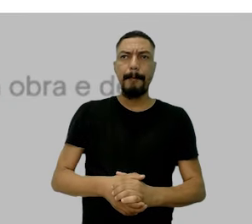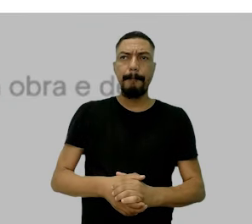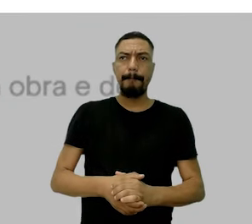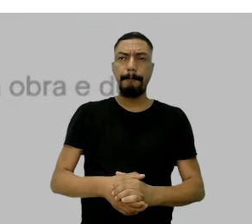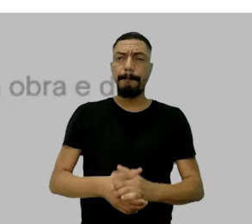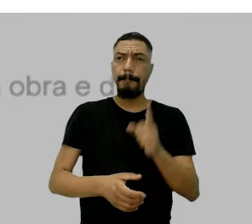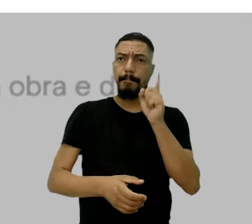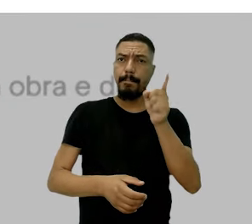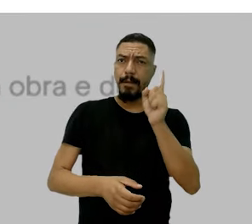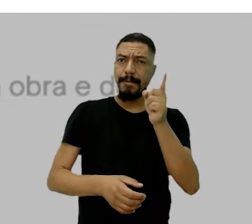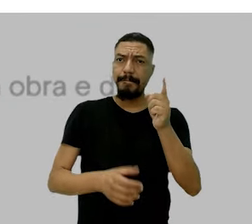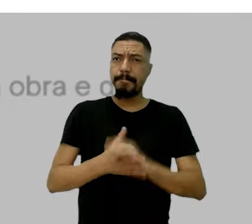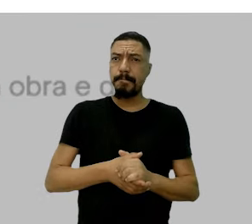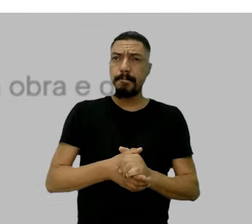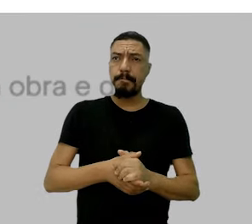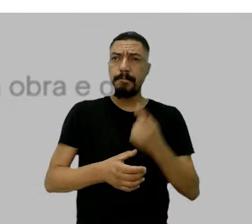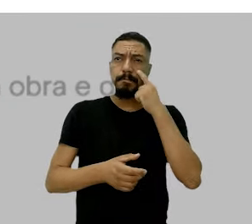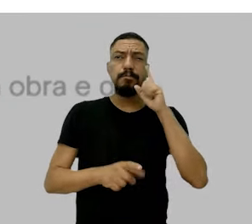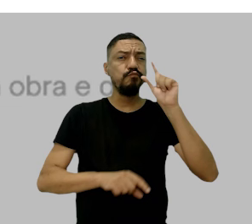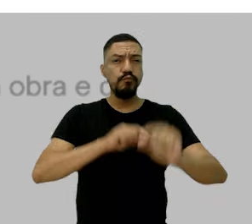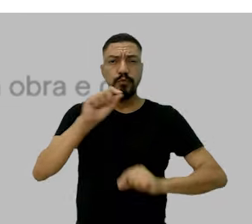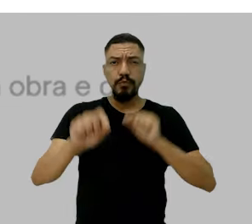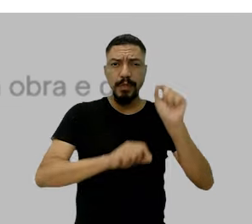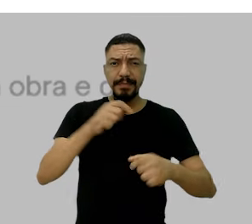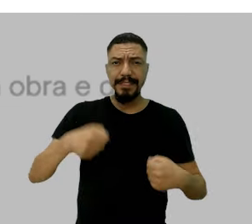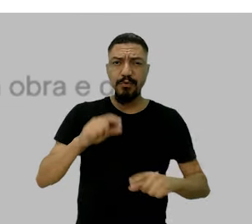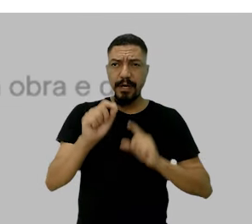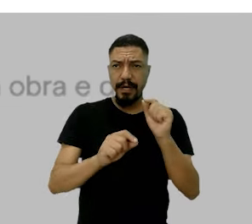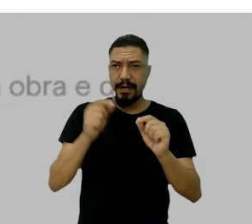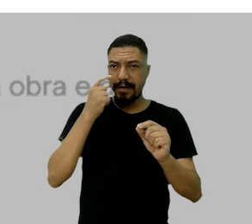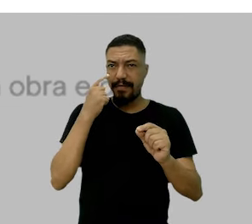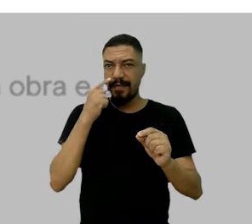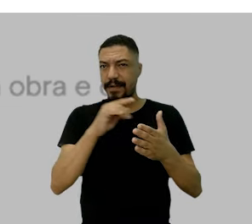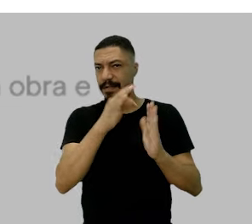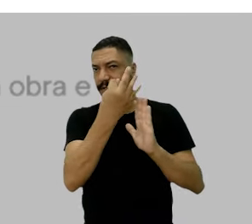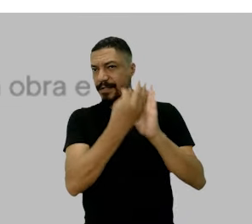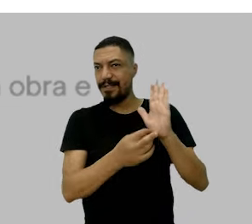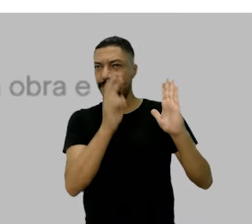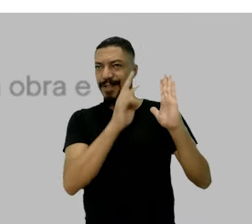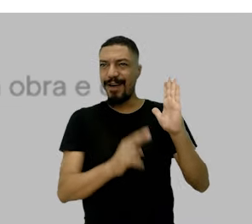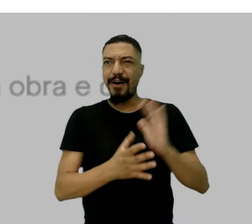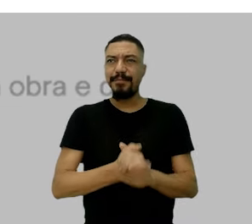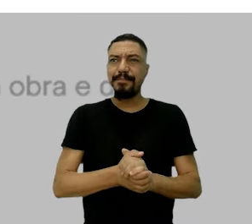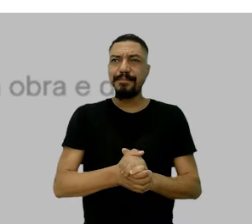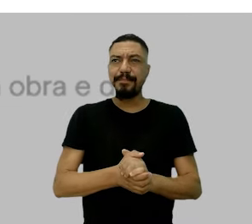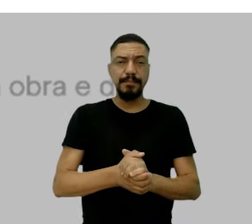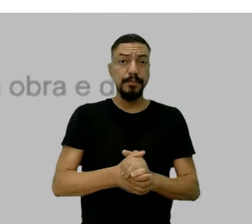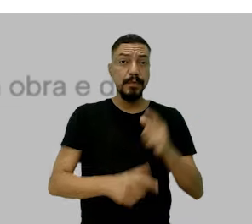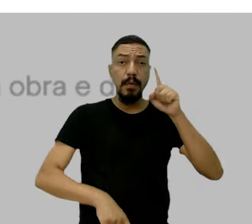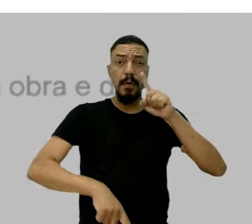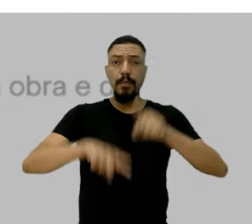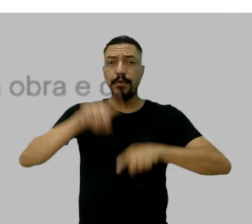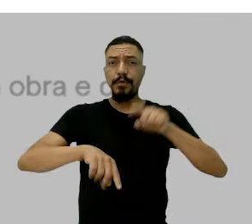E aqui a gente entra para o que é necessário. Aqui eu vou colar esse textinho, então vou virar de costas, né? Bem,